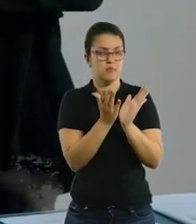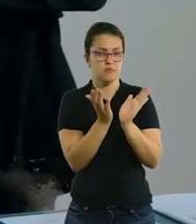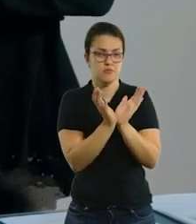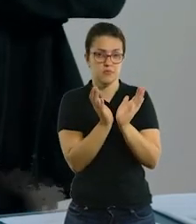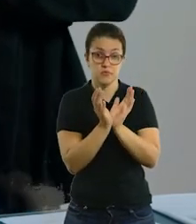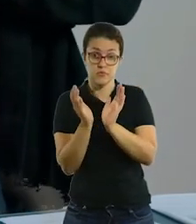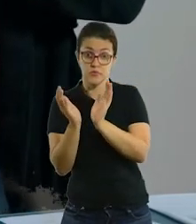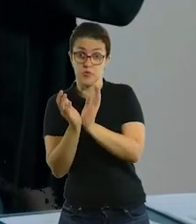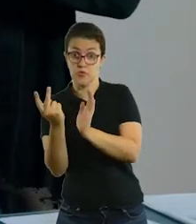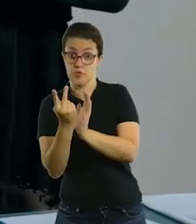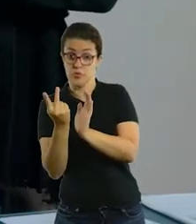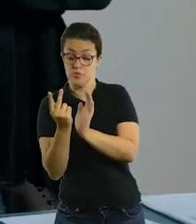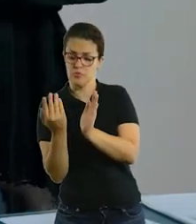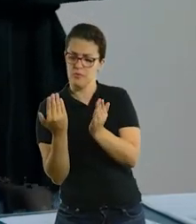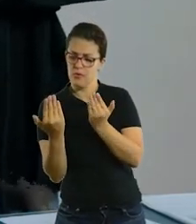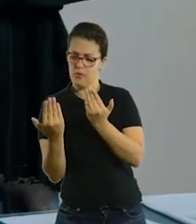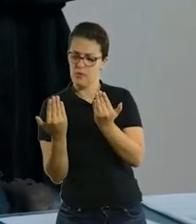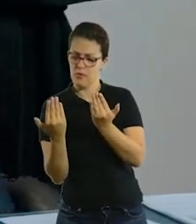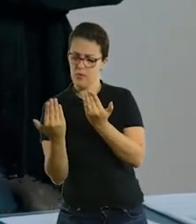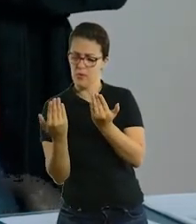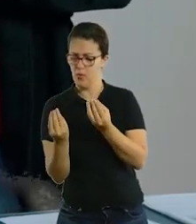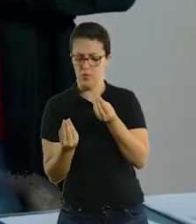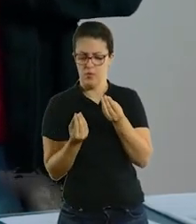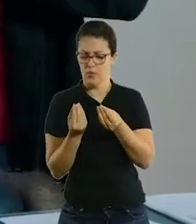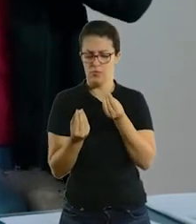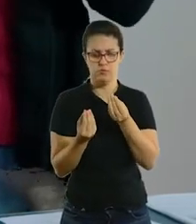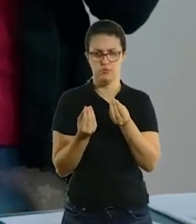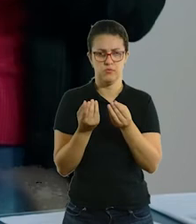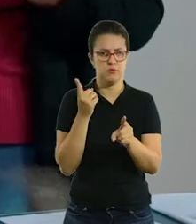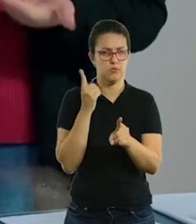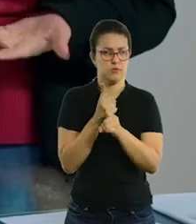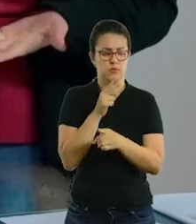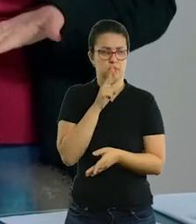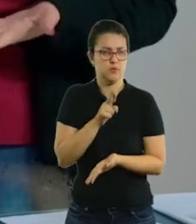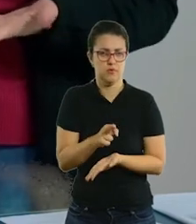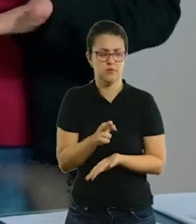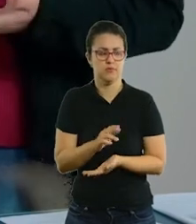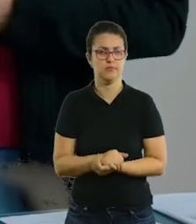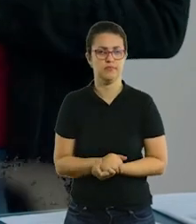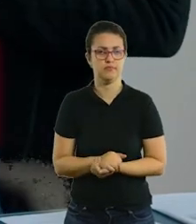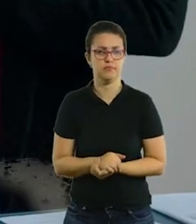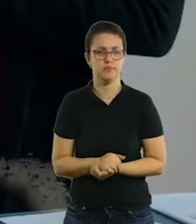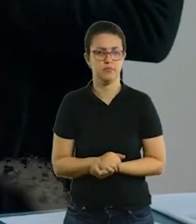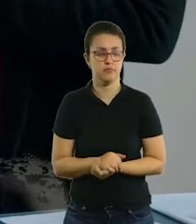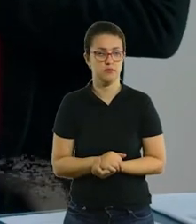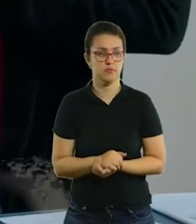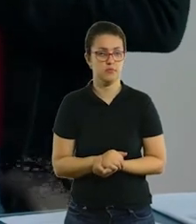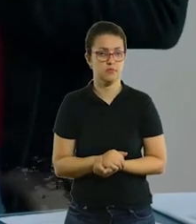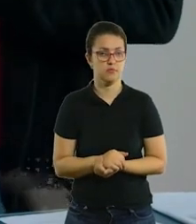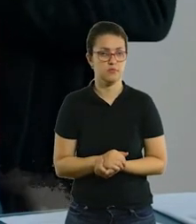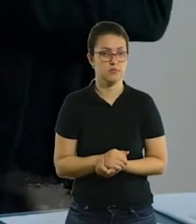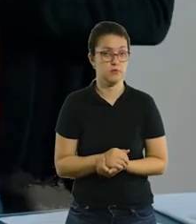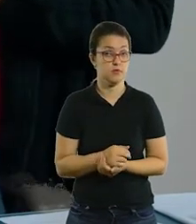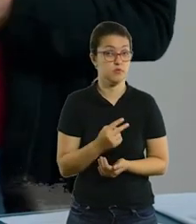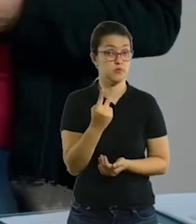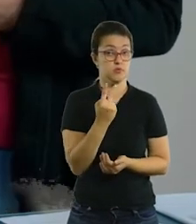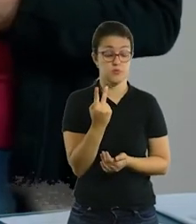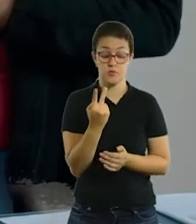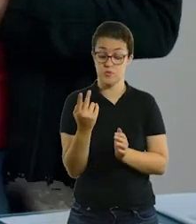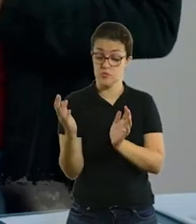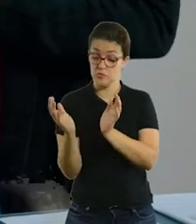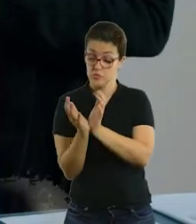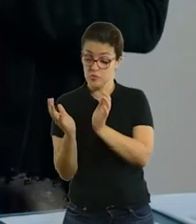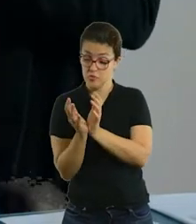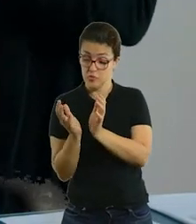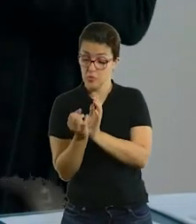faça já uma comparação com o que tem no segundo turno. Como que você vai resolver esse problema? Descubra quantos alunos estudam no